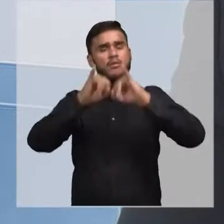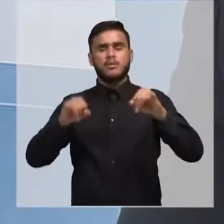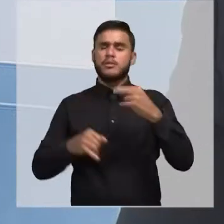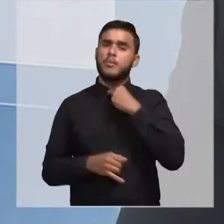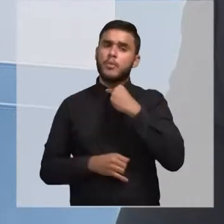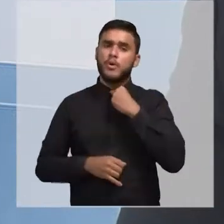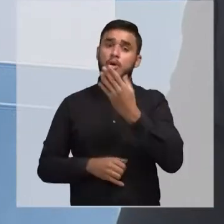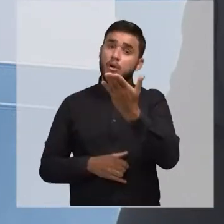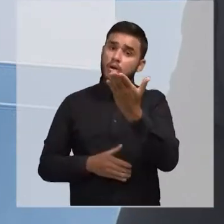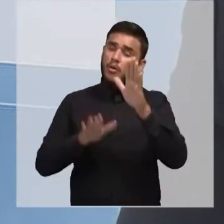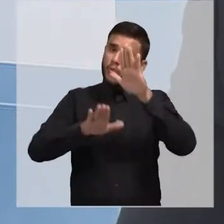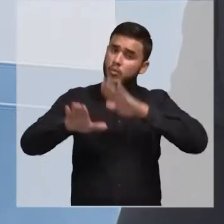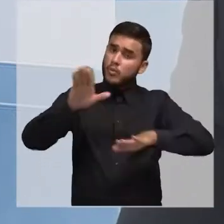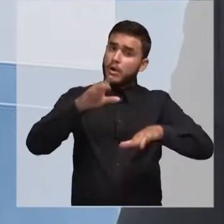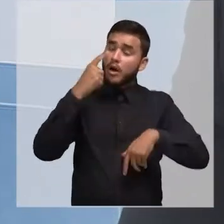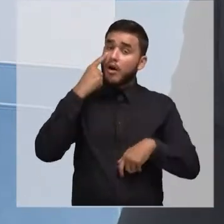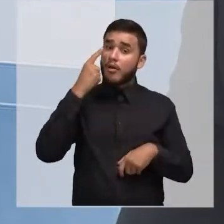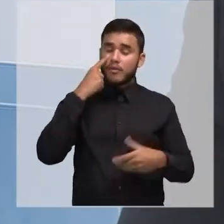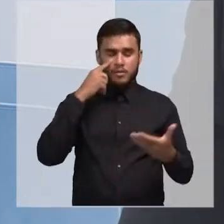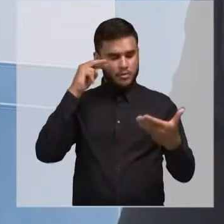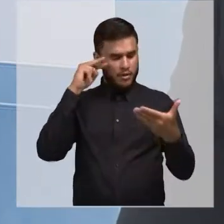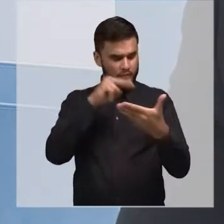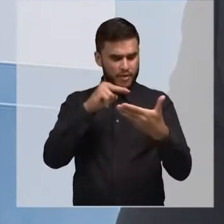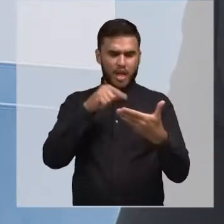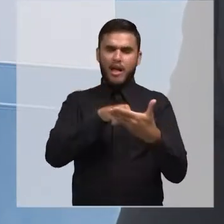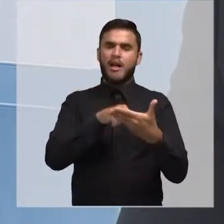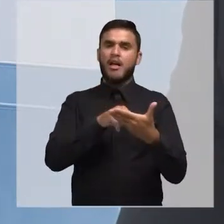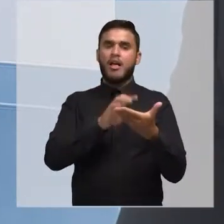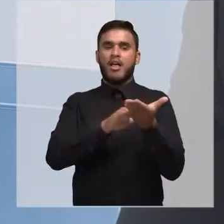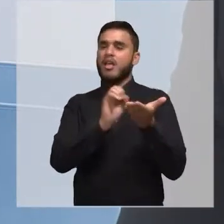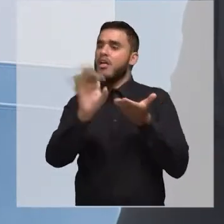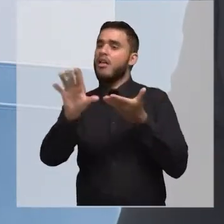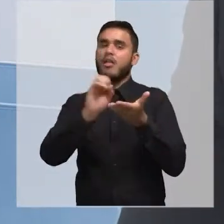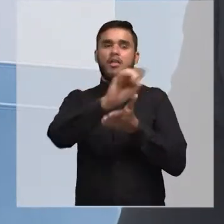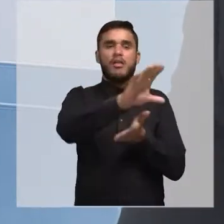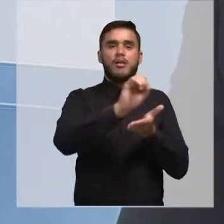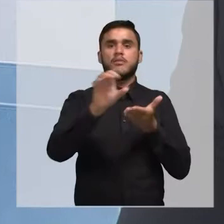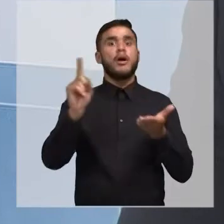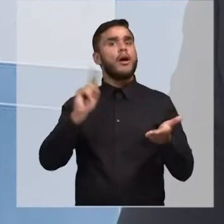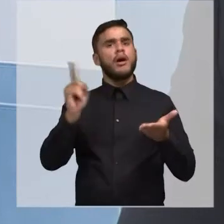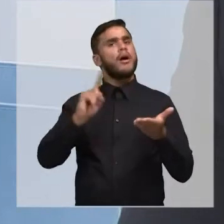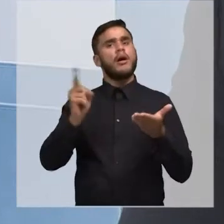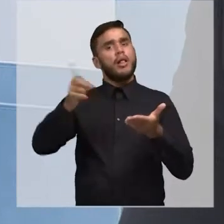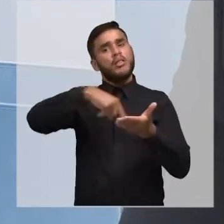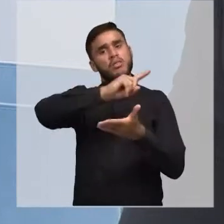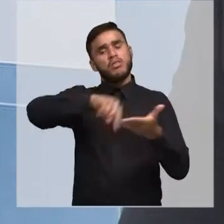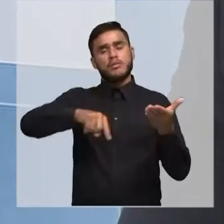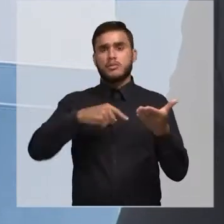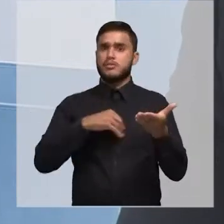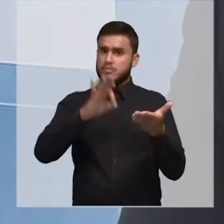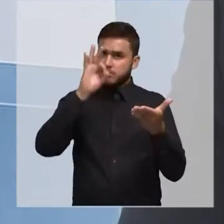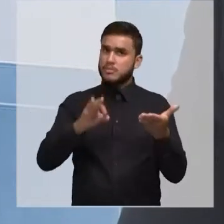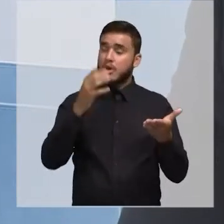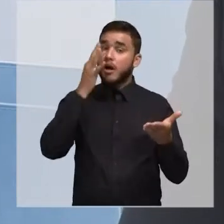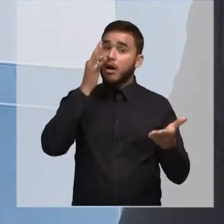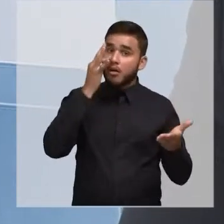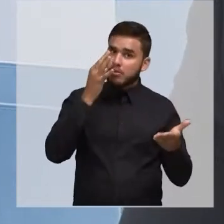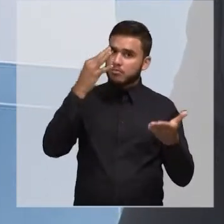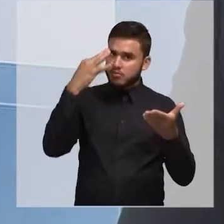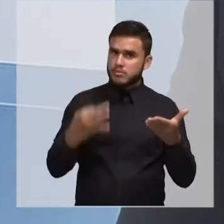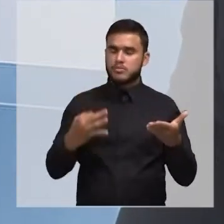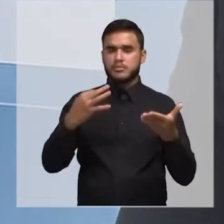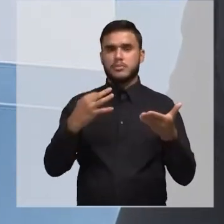amigo, não repasse. E vamos procurar dar a César o que é de César, a Deus o que é de Deus, e